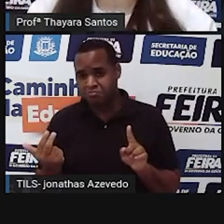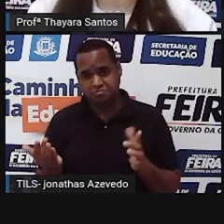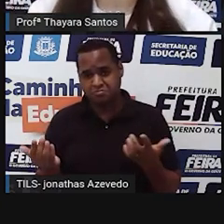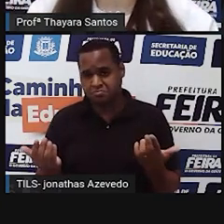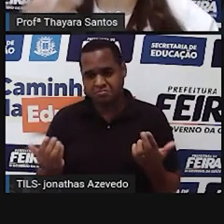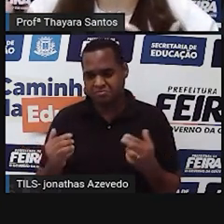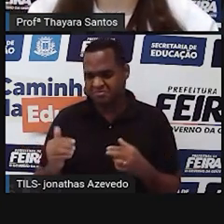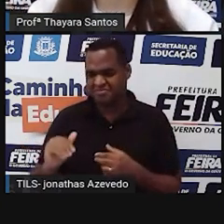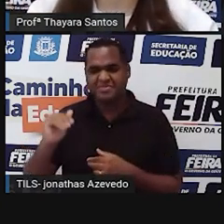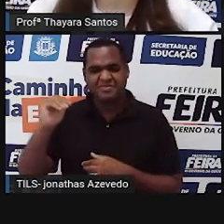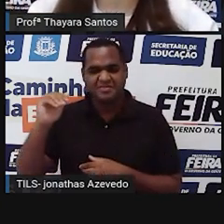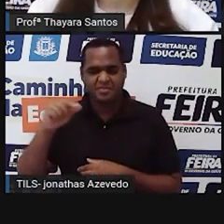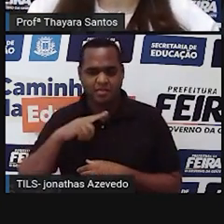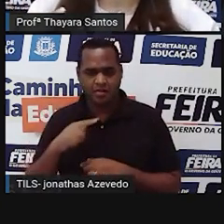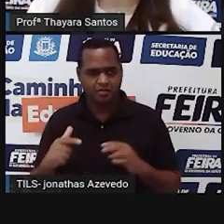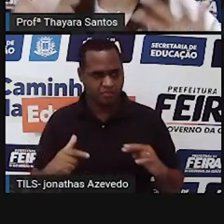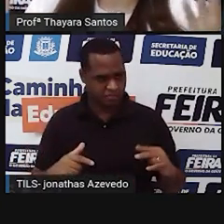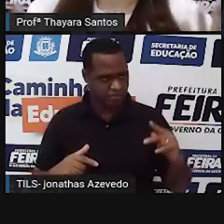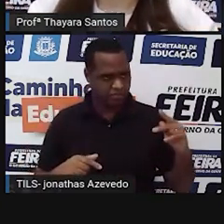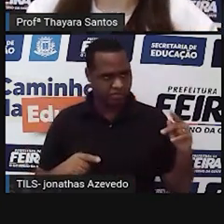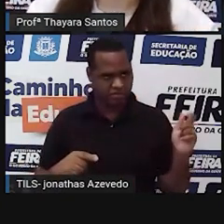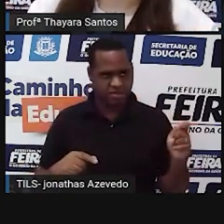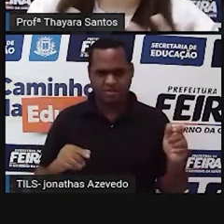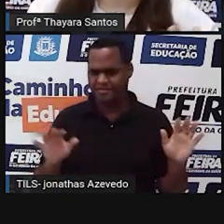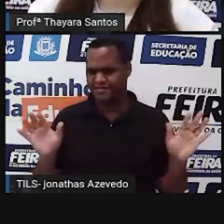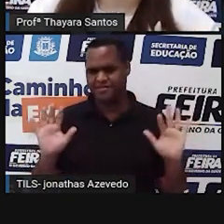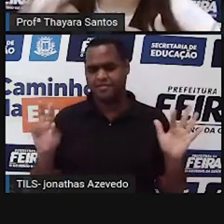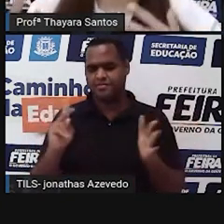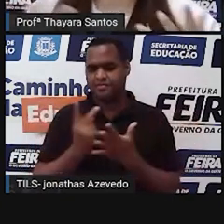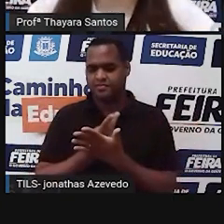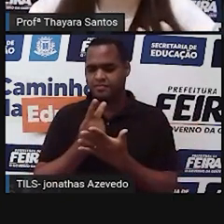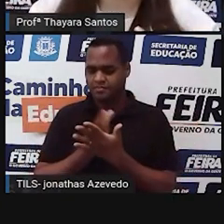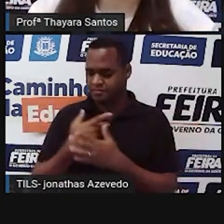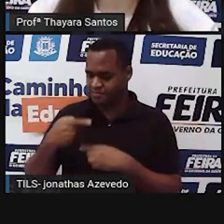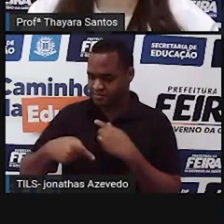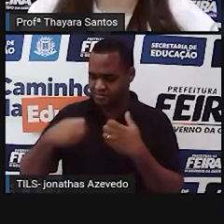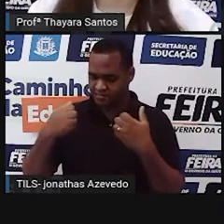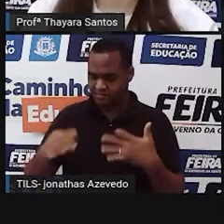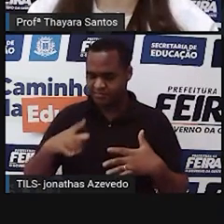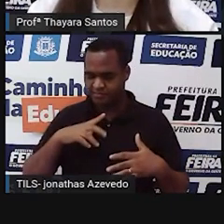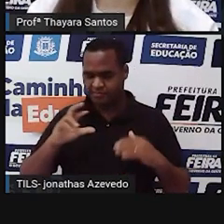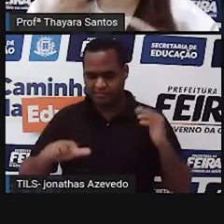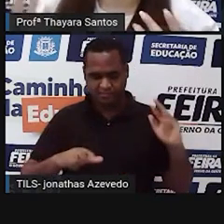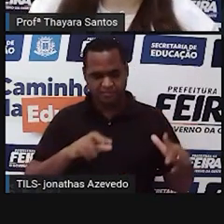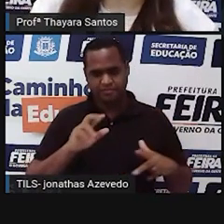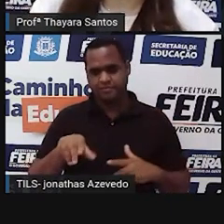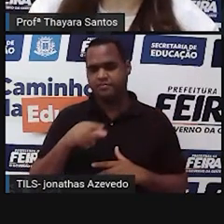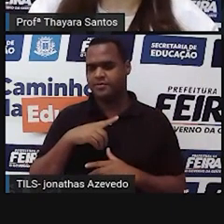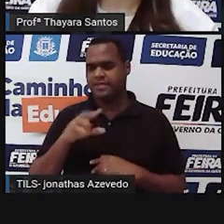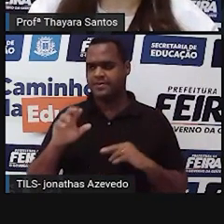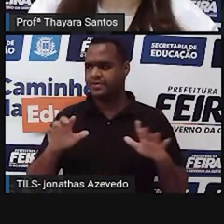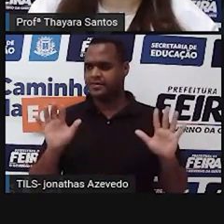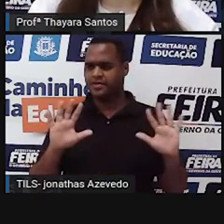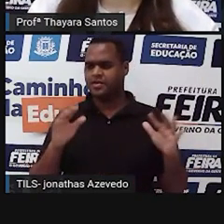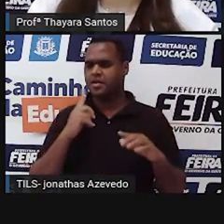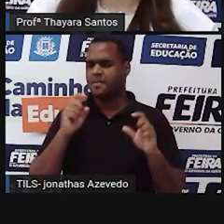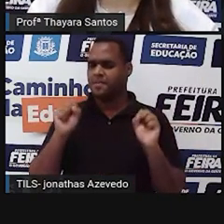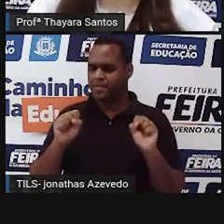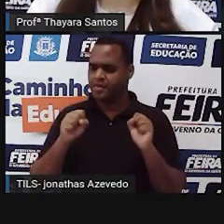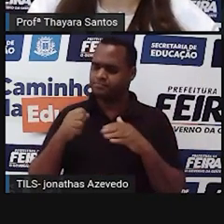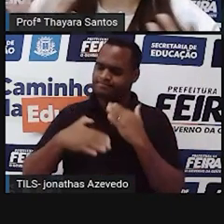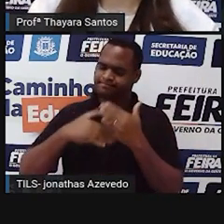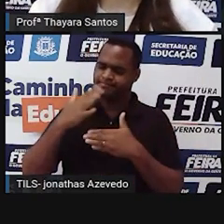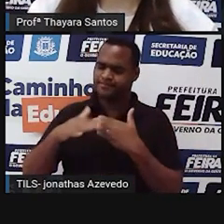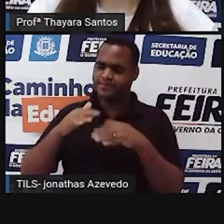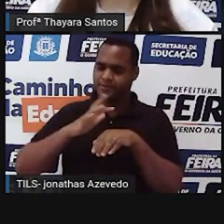do outro, exceto quando tem os erros genéticos aí, que a gente acaba herdando mais de um do que do outro e pode, inclusive,